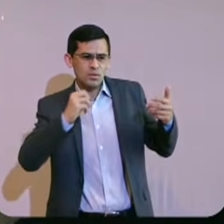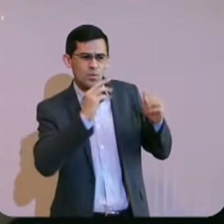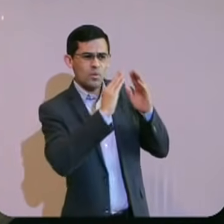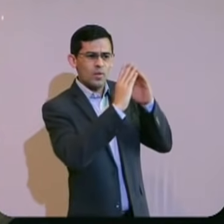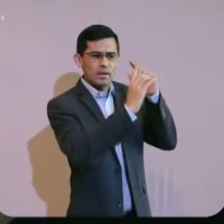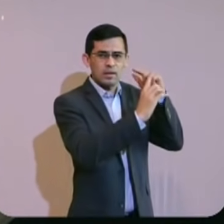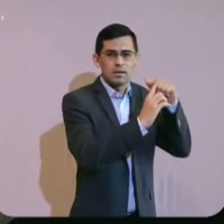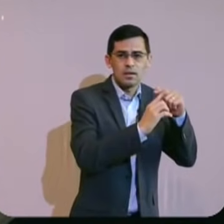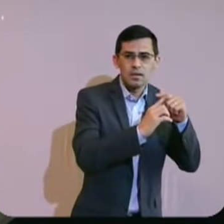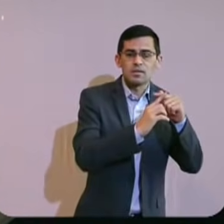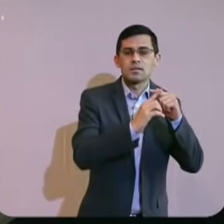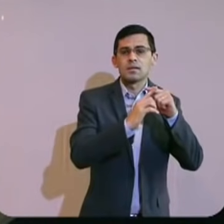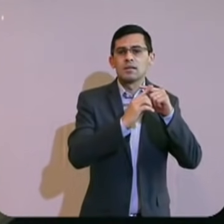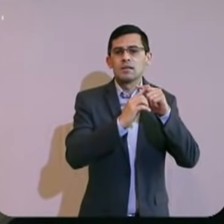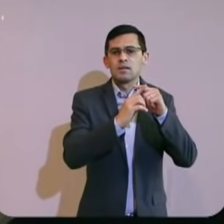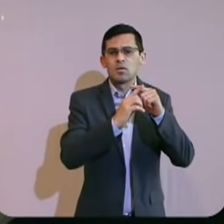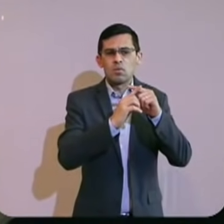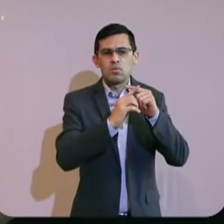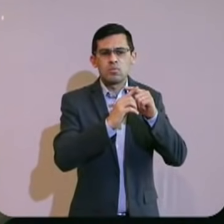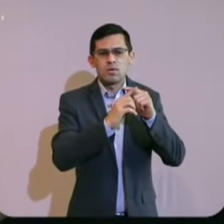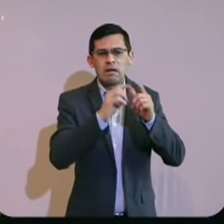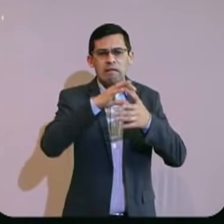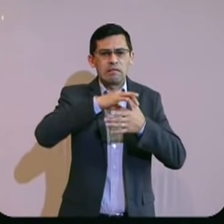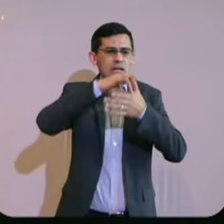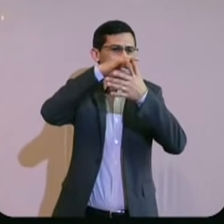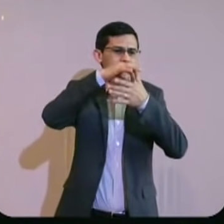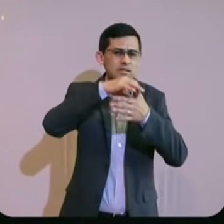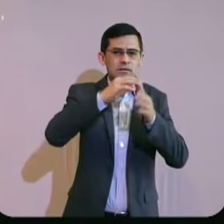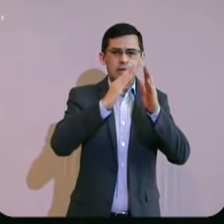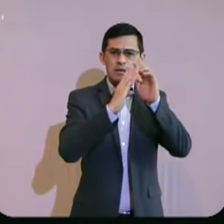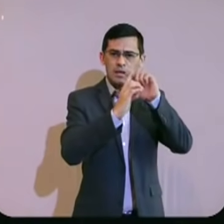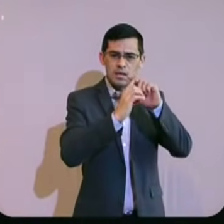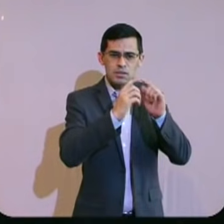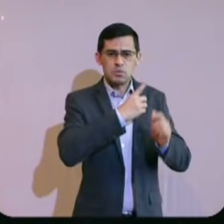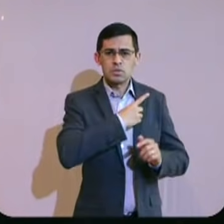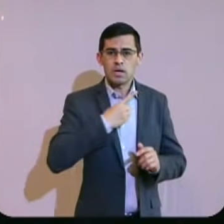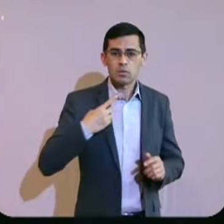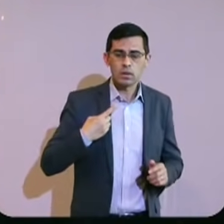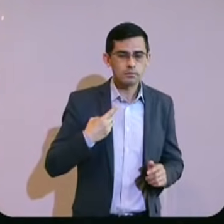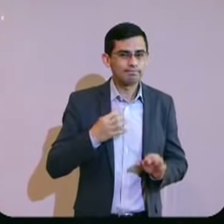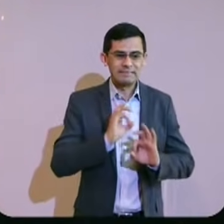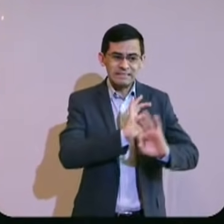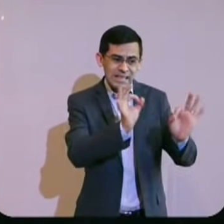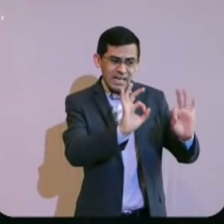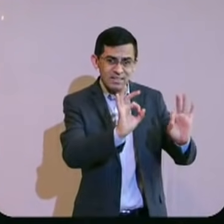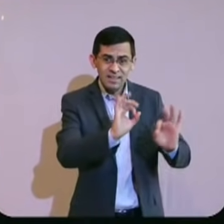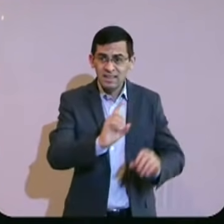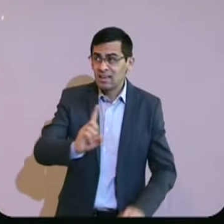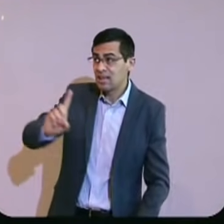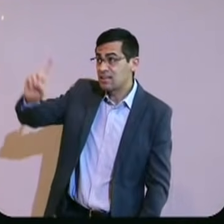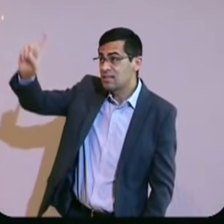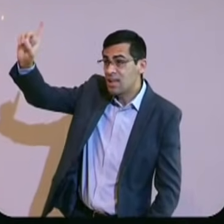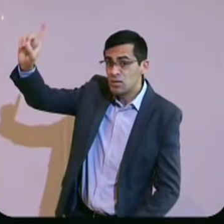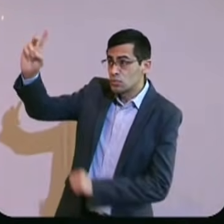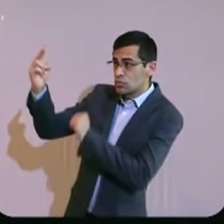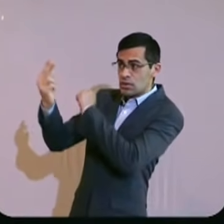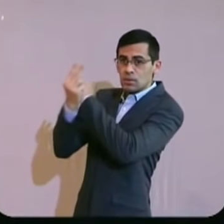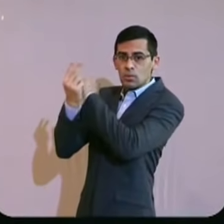igreja, não é a diretoria, não é o corpo diaconal, é o Senhor quem me sustenta.